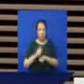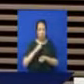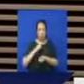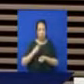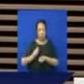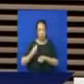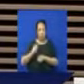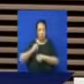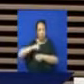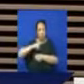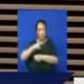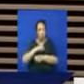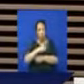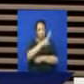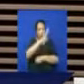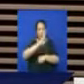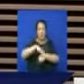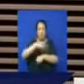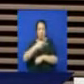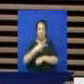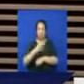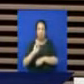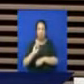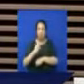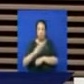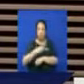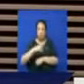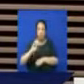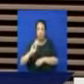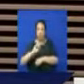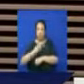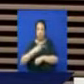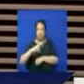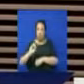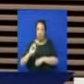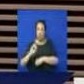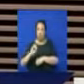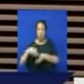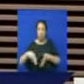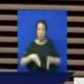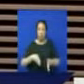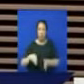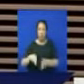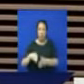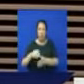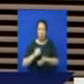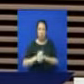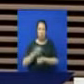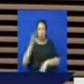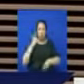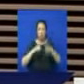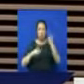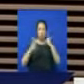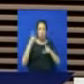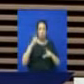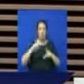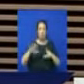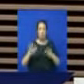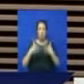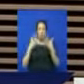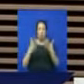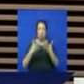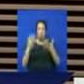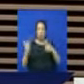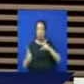mais 20, mais 20, mais 20 e que ao longo dessa trajetória de sucesso, de alegria, vocês possam continuar transformando